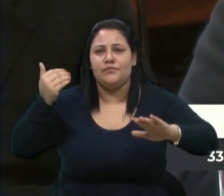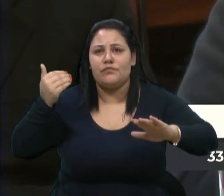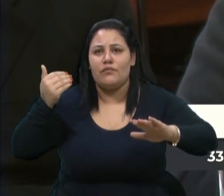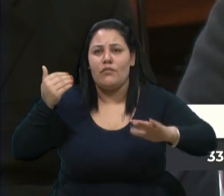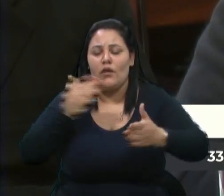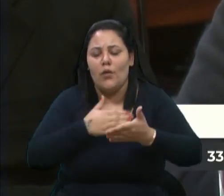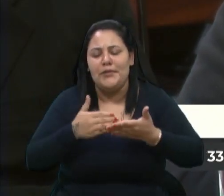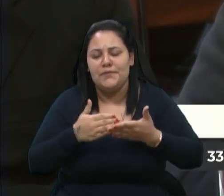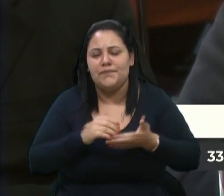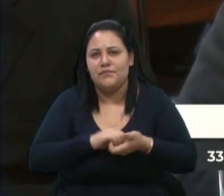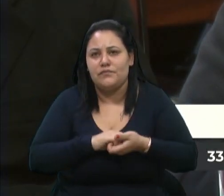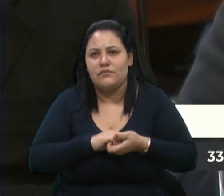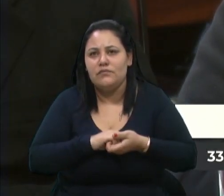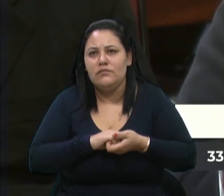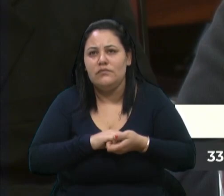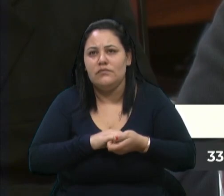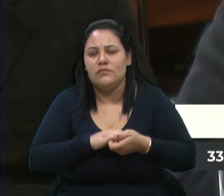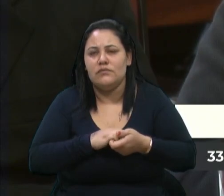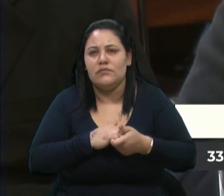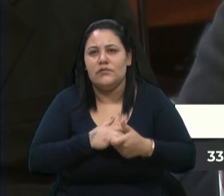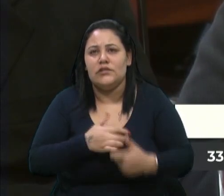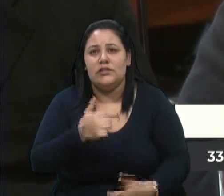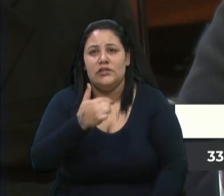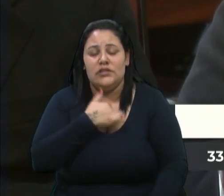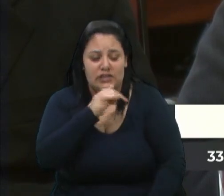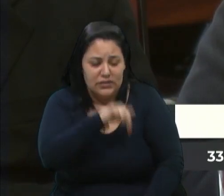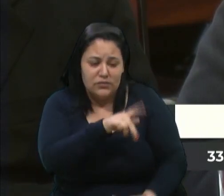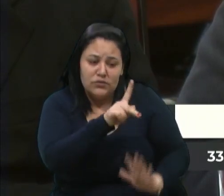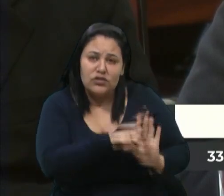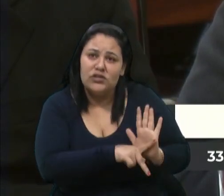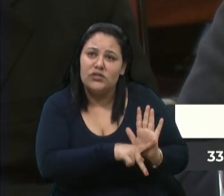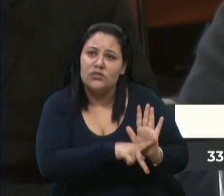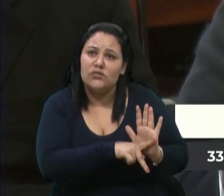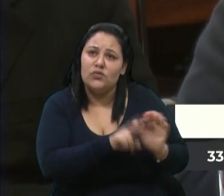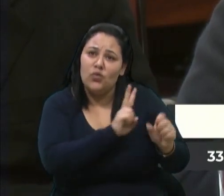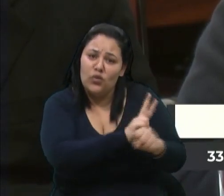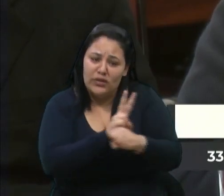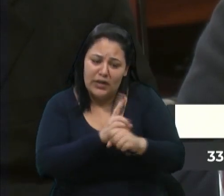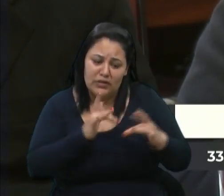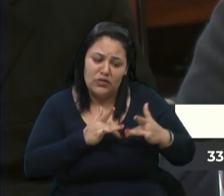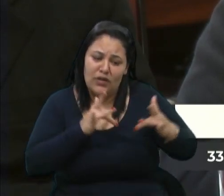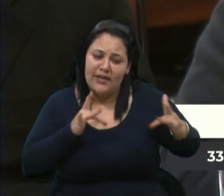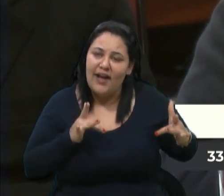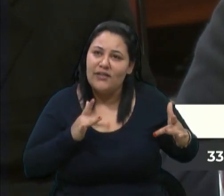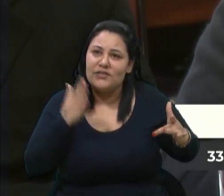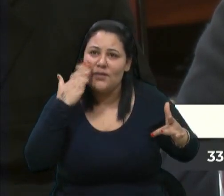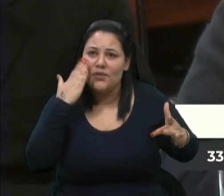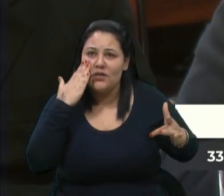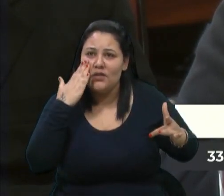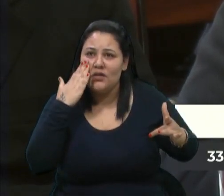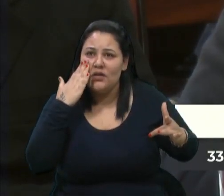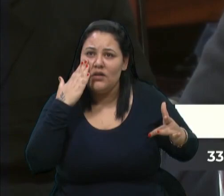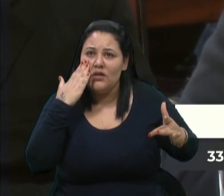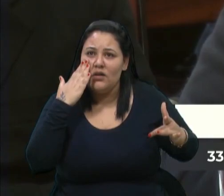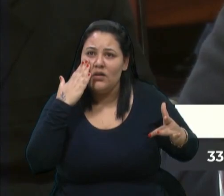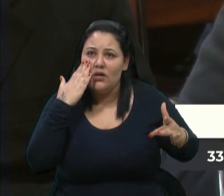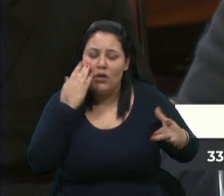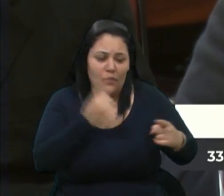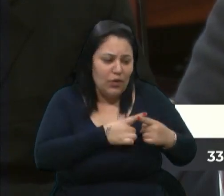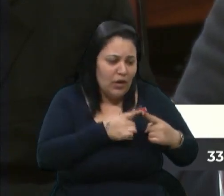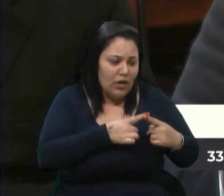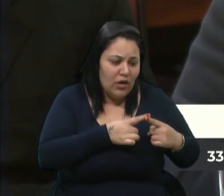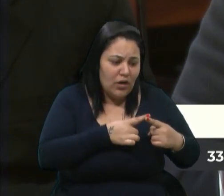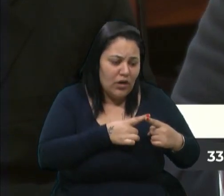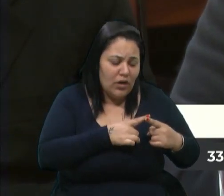início. E esse projeto, a Hospedagem Solidária, eles são tipo nômades, né? Porque o de Lourdes,